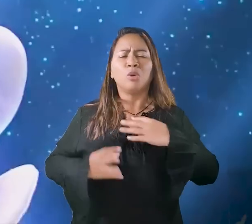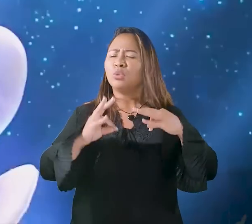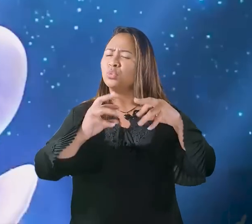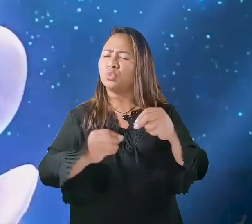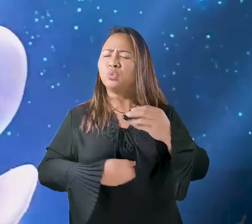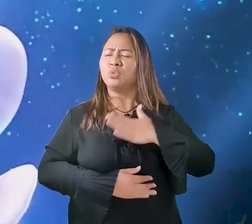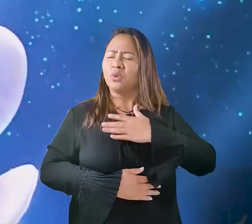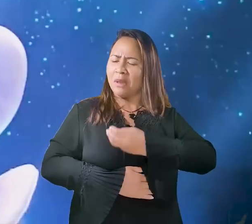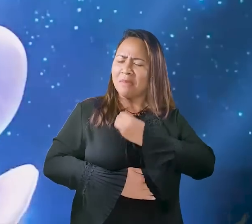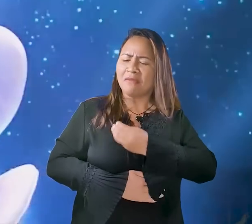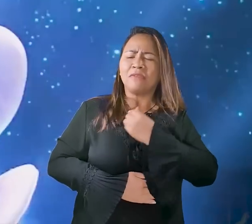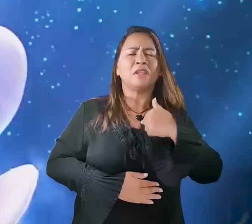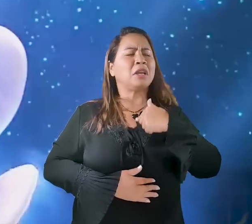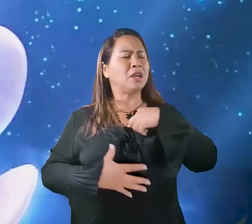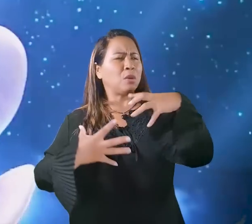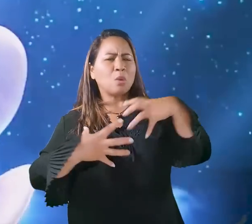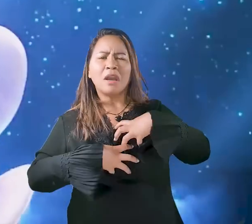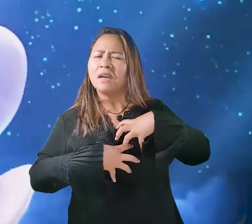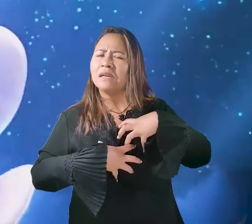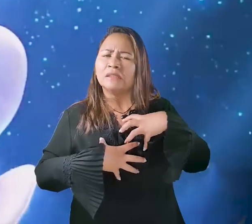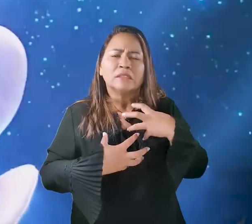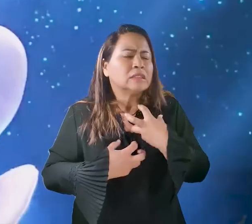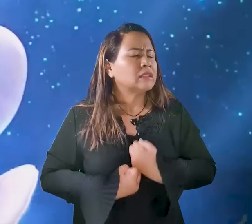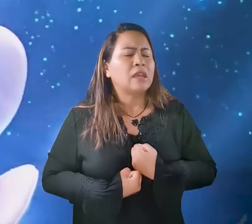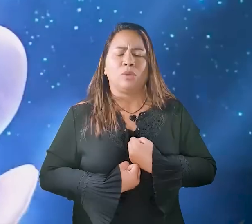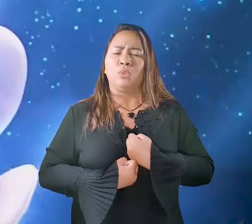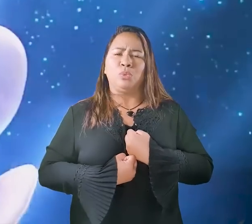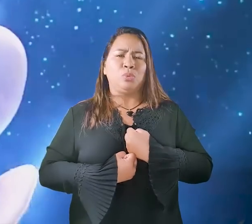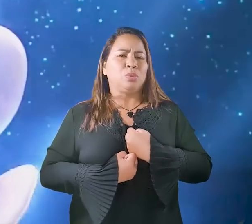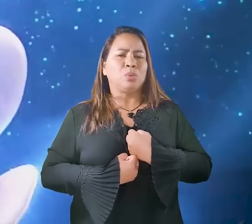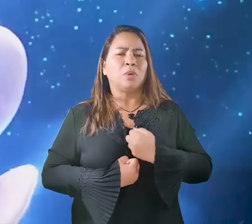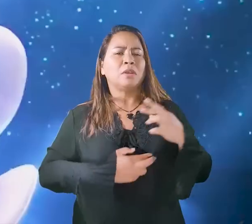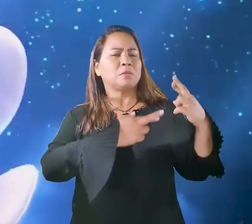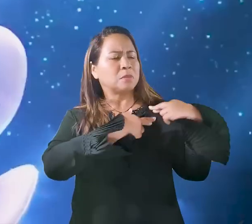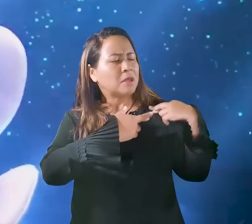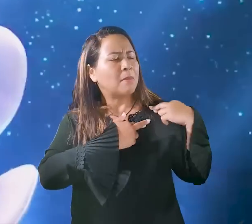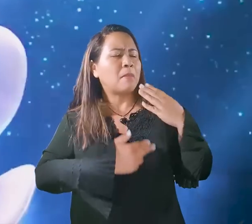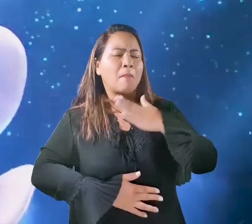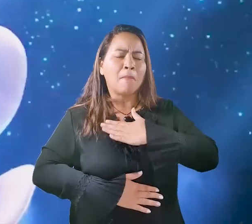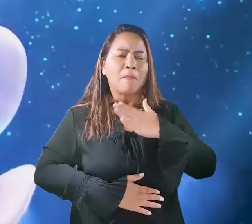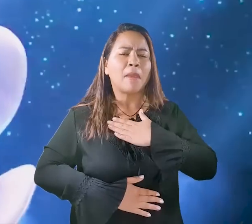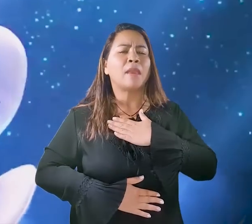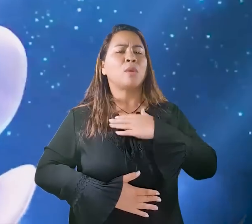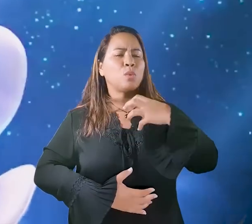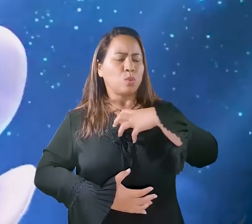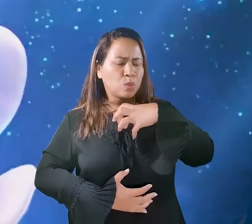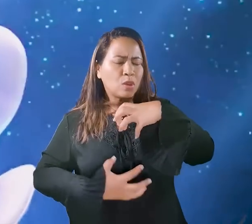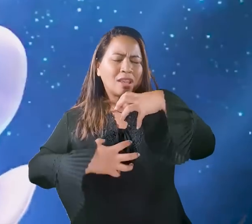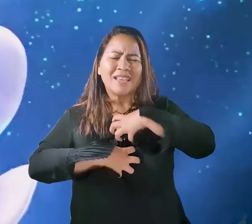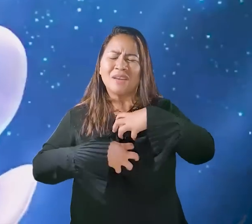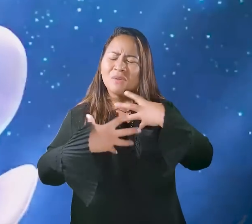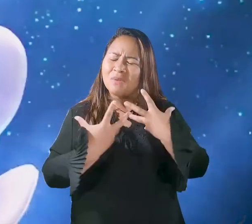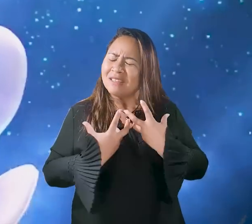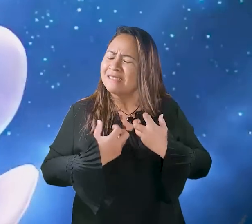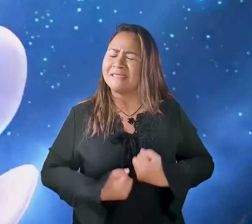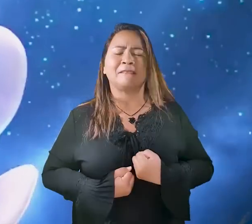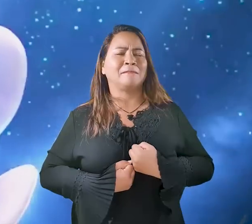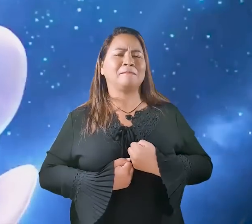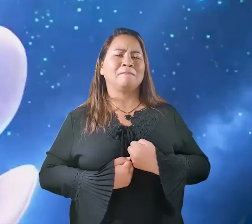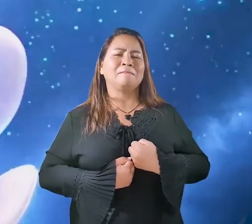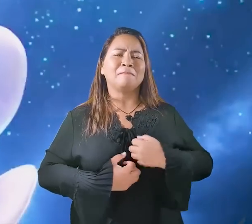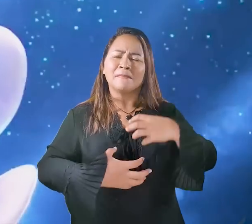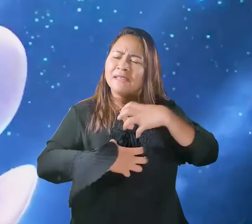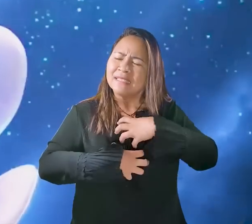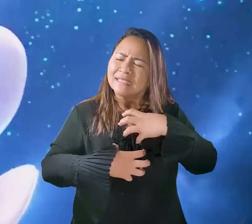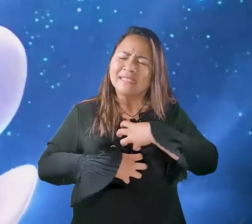na minha vida, é responsabilidade minha. Eu me aceito, eu me aceito, eu aceito, eu aceito. E você vai passando pelos